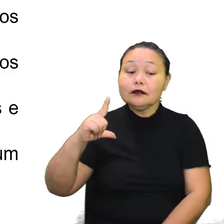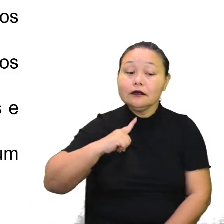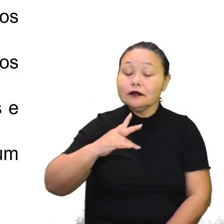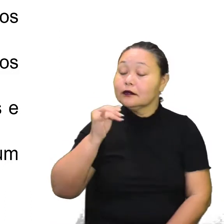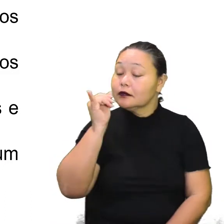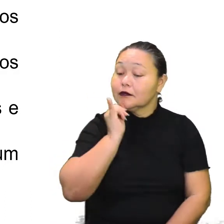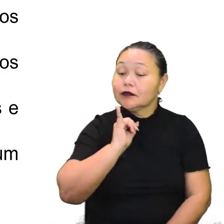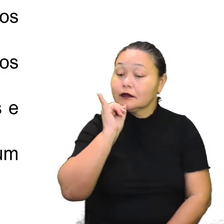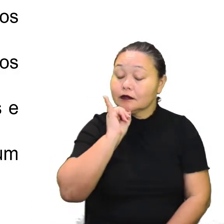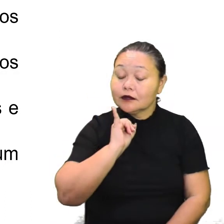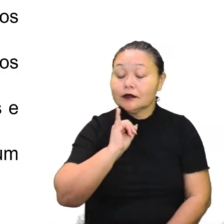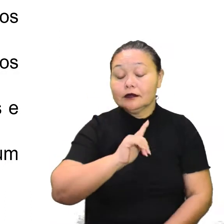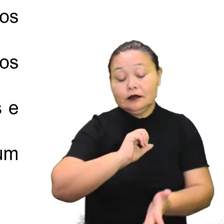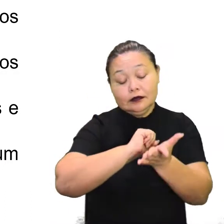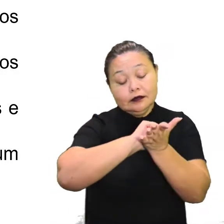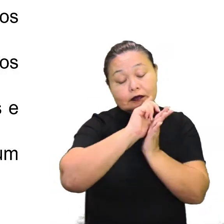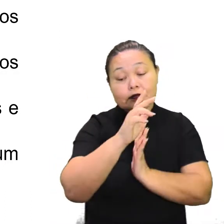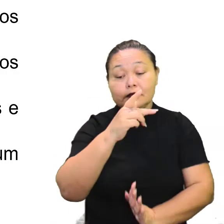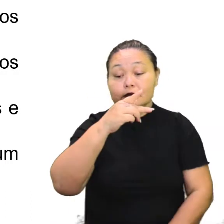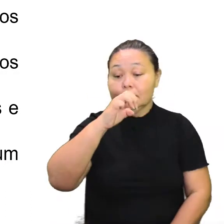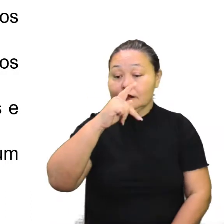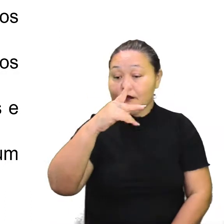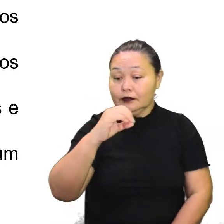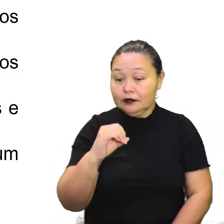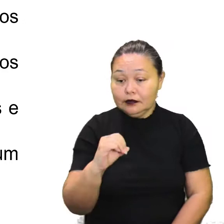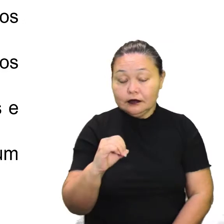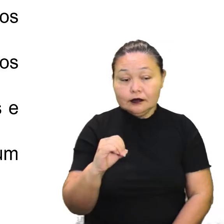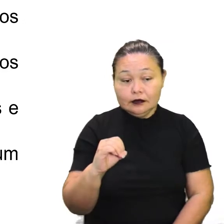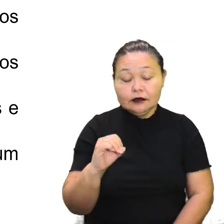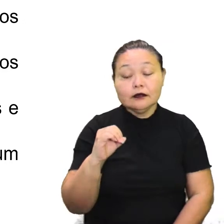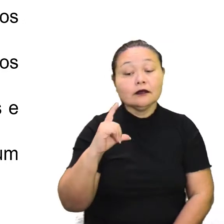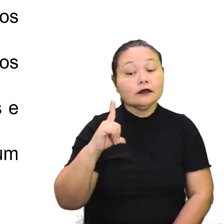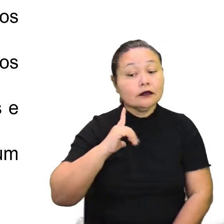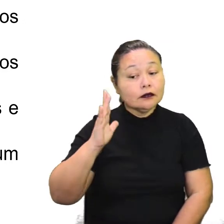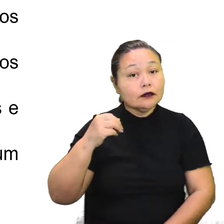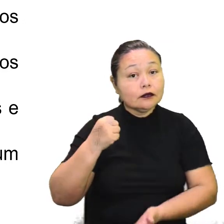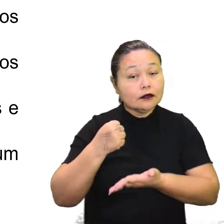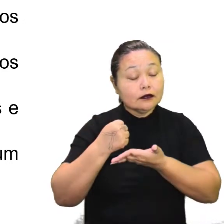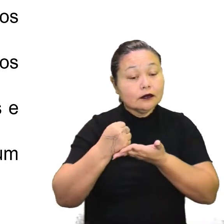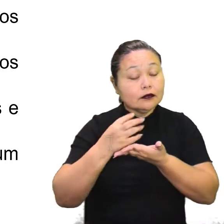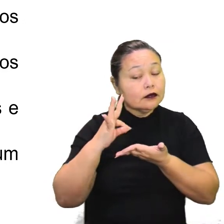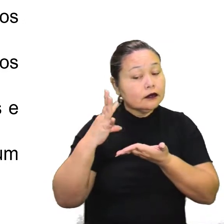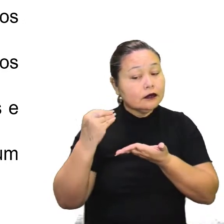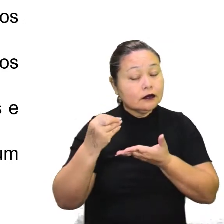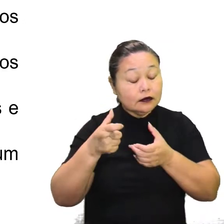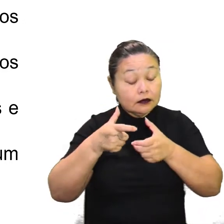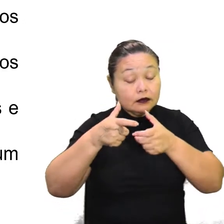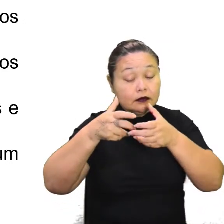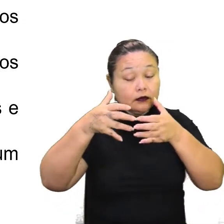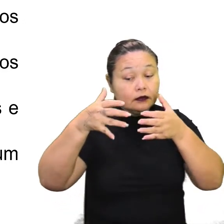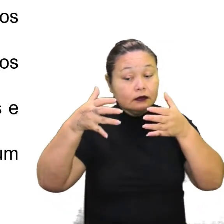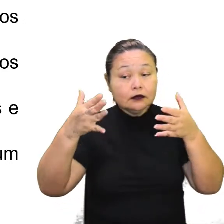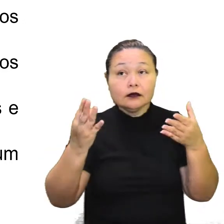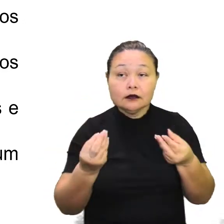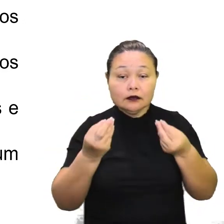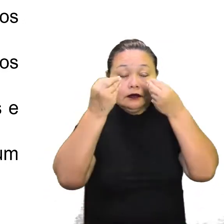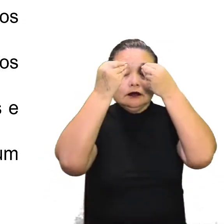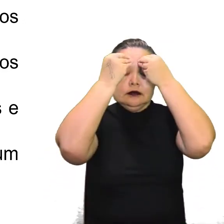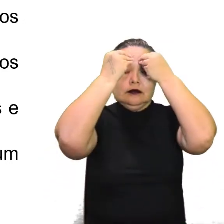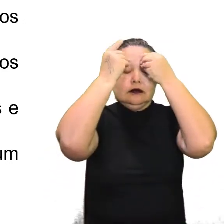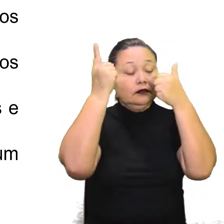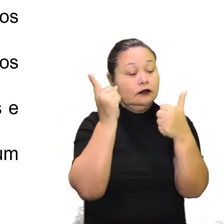agora exemplos de gênero épico, exatamente com os gêneros que vão te dar aí total ampliação de